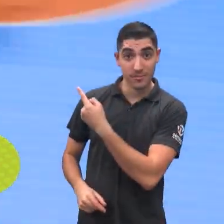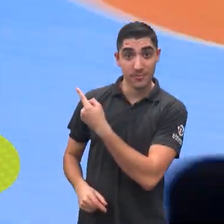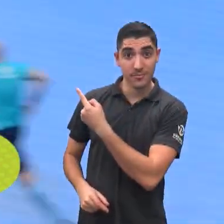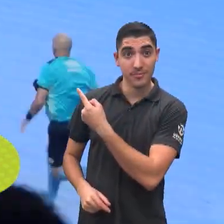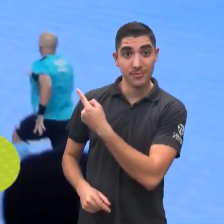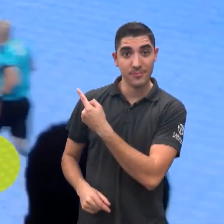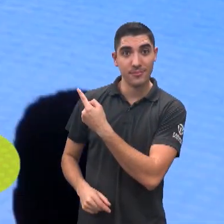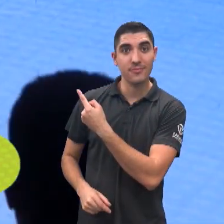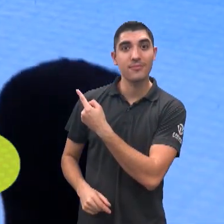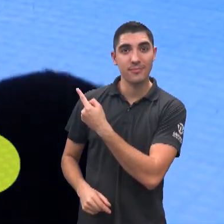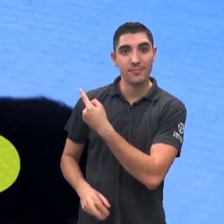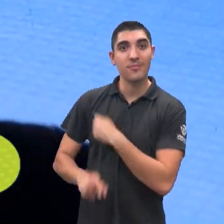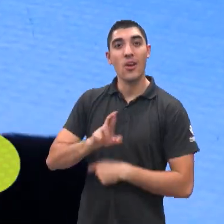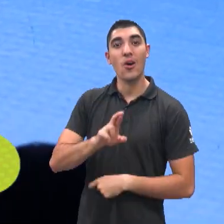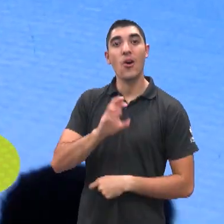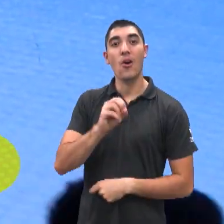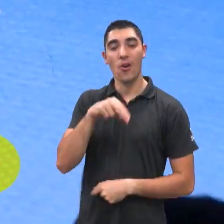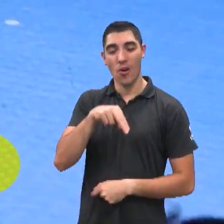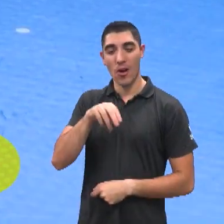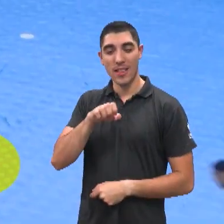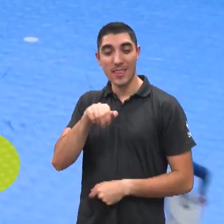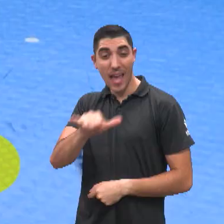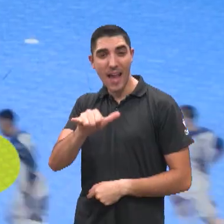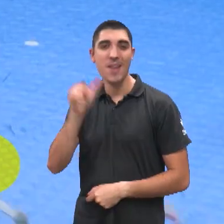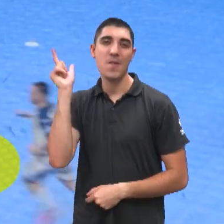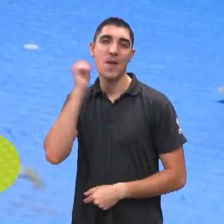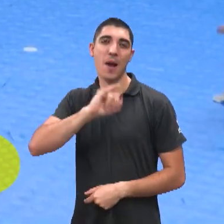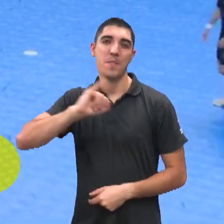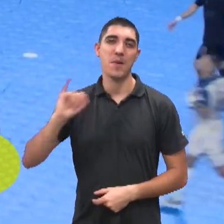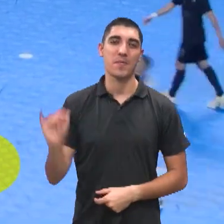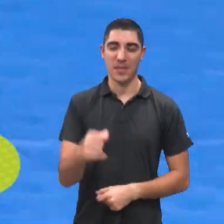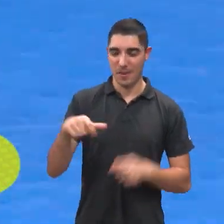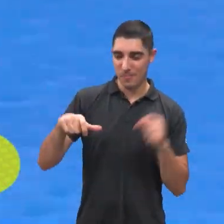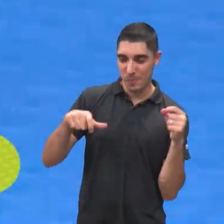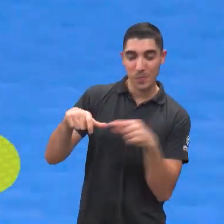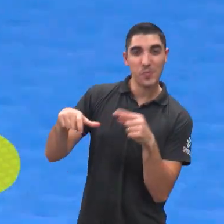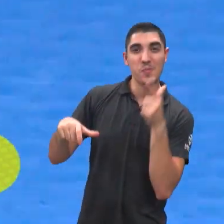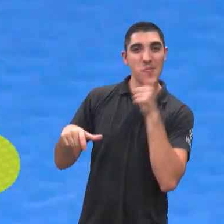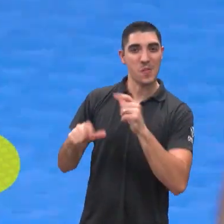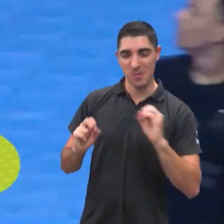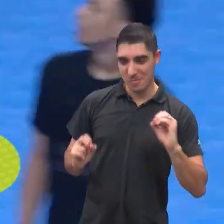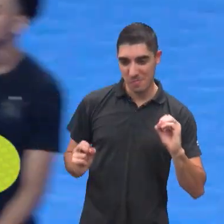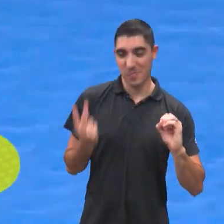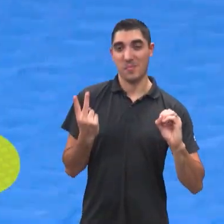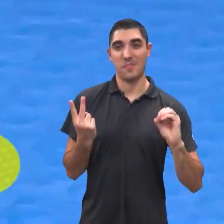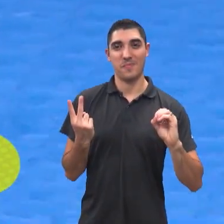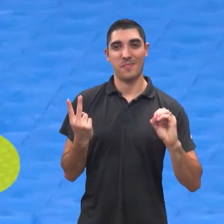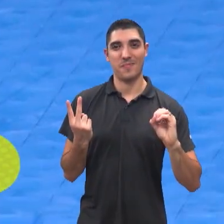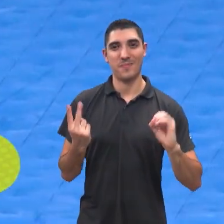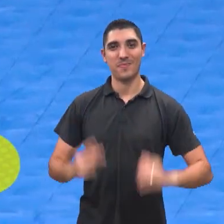Rony chutou para o gol vazio, ampliando o placar para o São José.